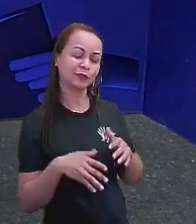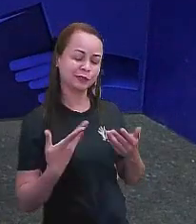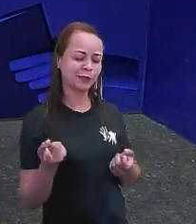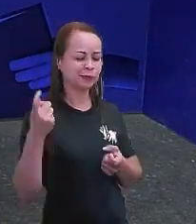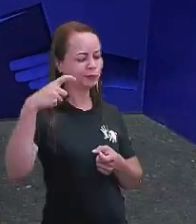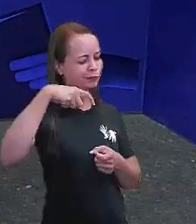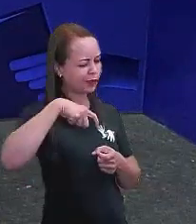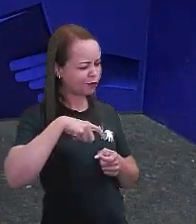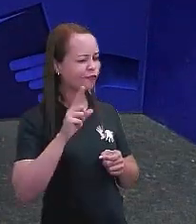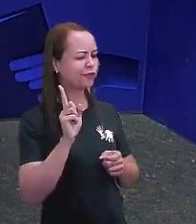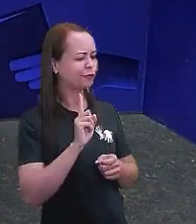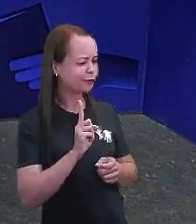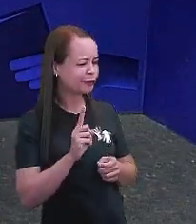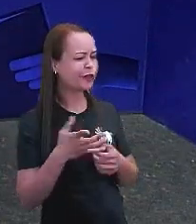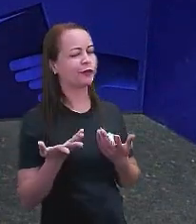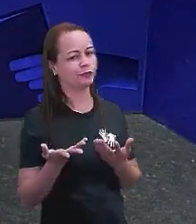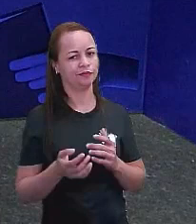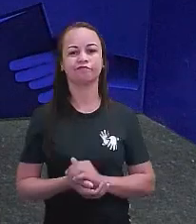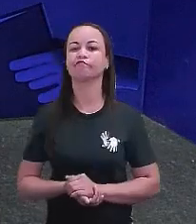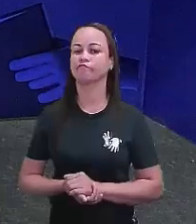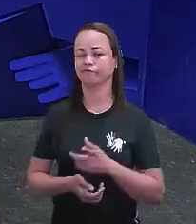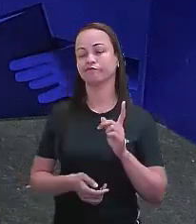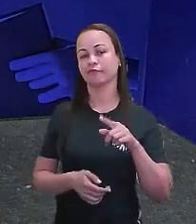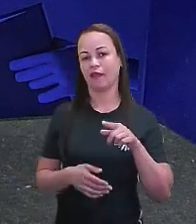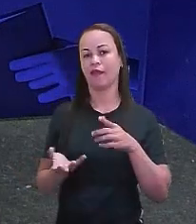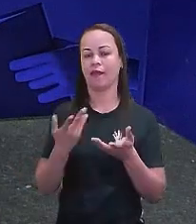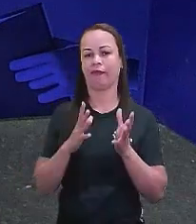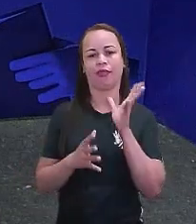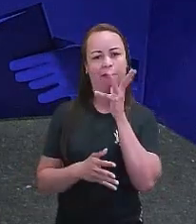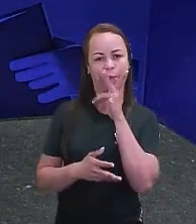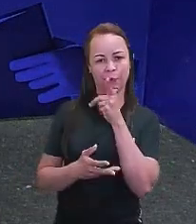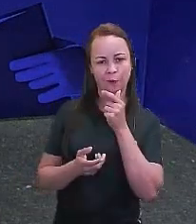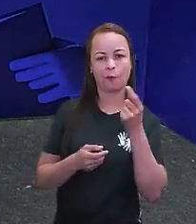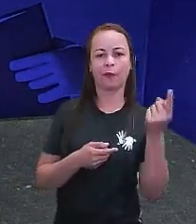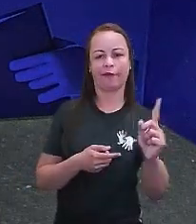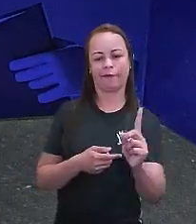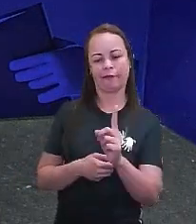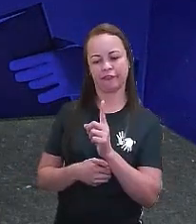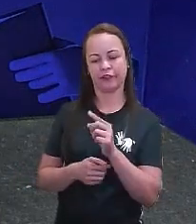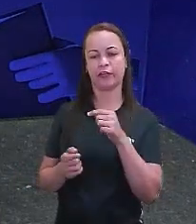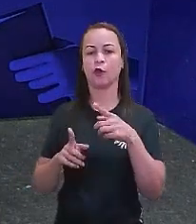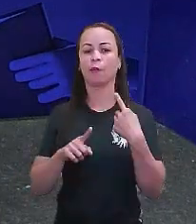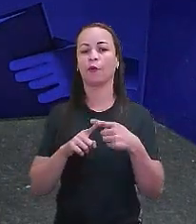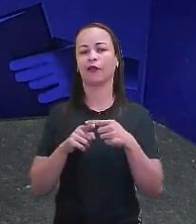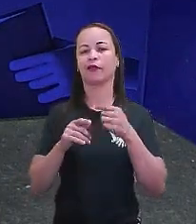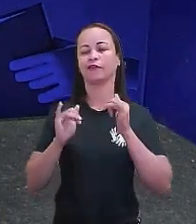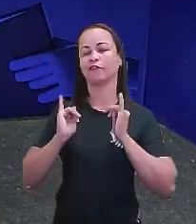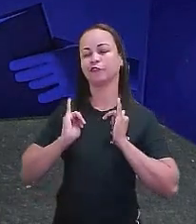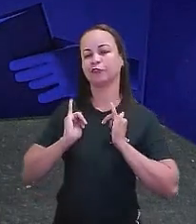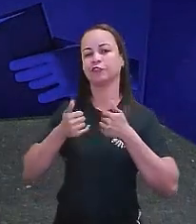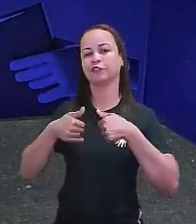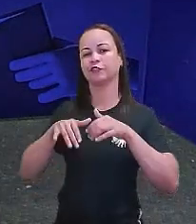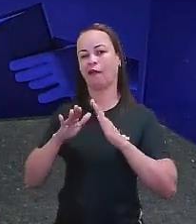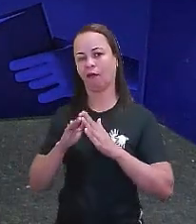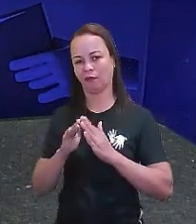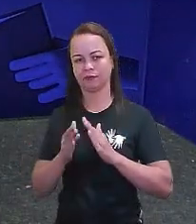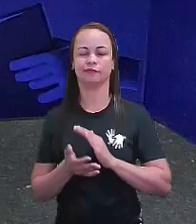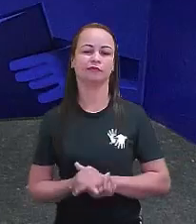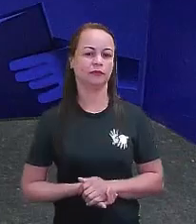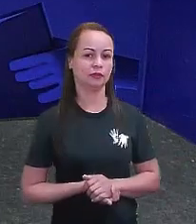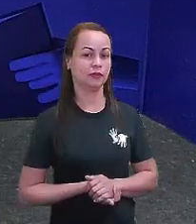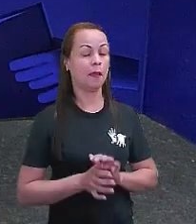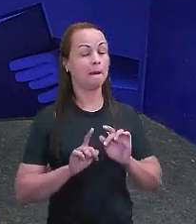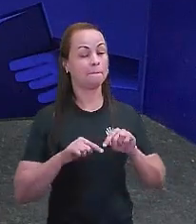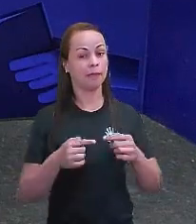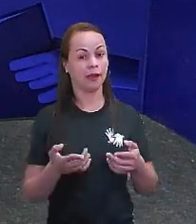me trazendo, né? É, a gente demorou um pouquinho para trazer a Lilinha, né? Que ela tava descansando em casa. Mas hoje a nossa